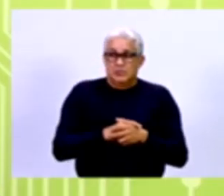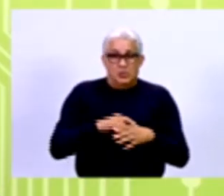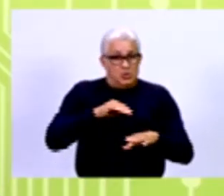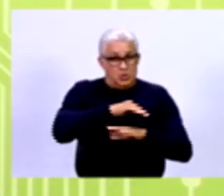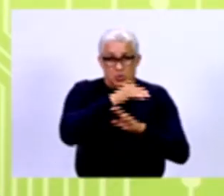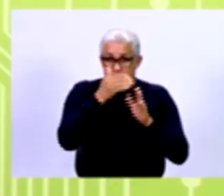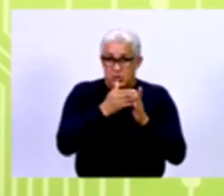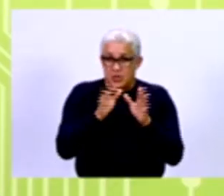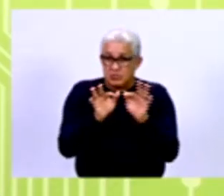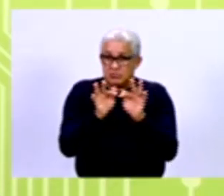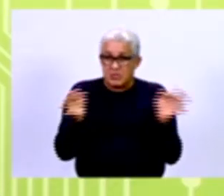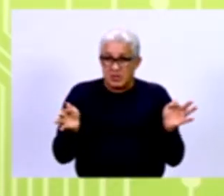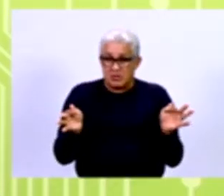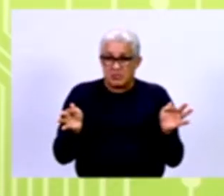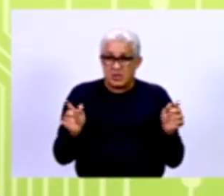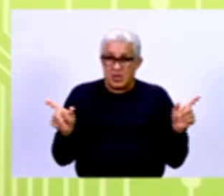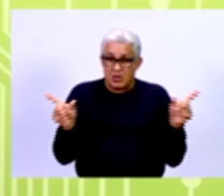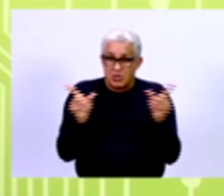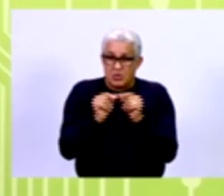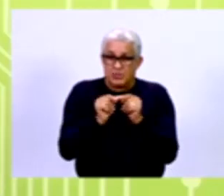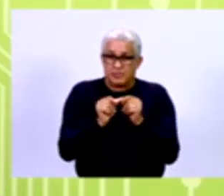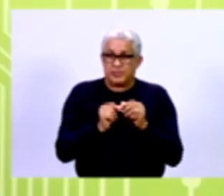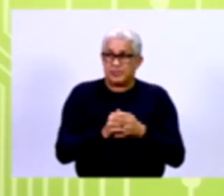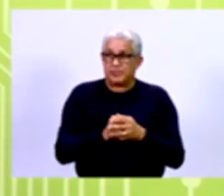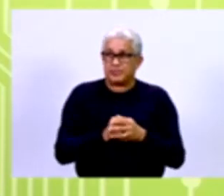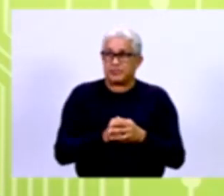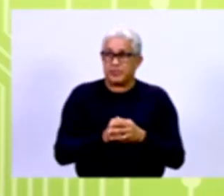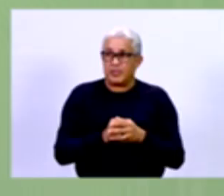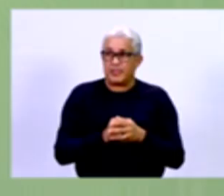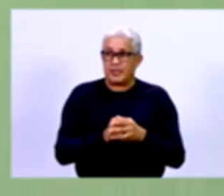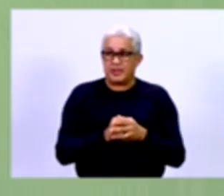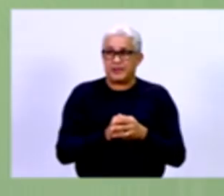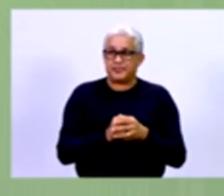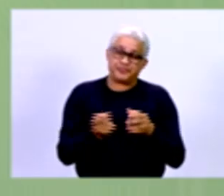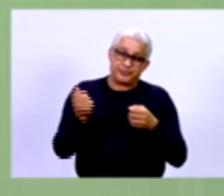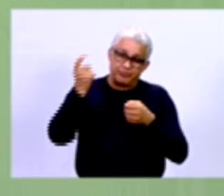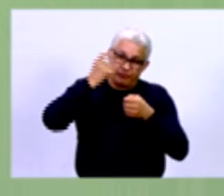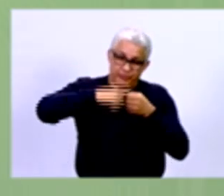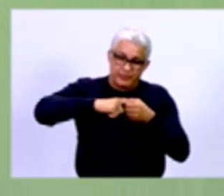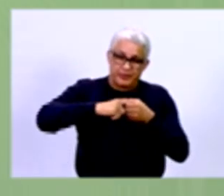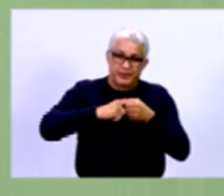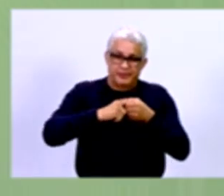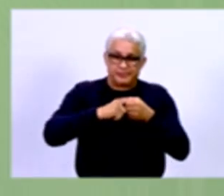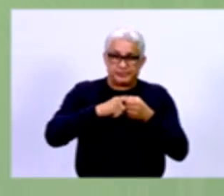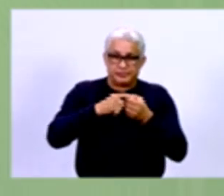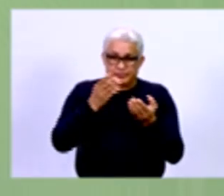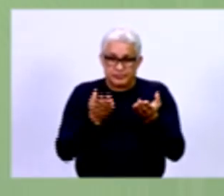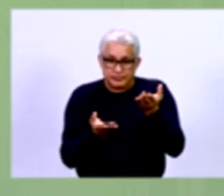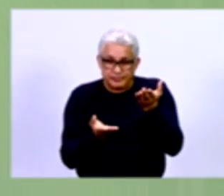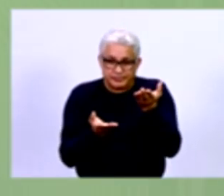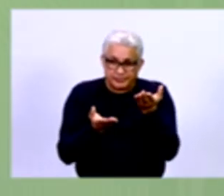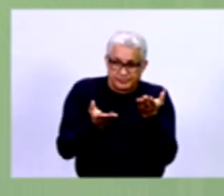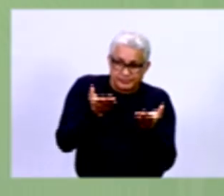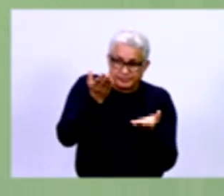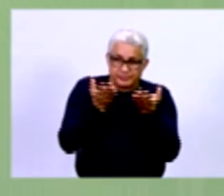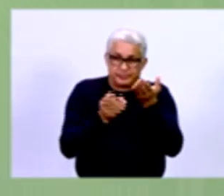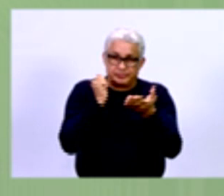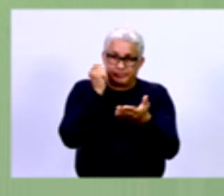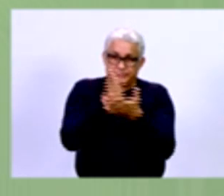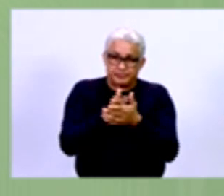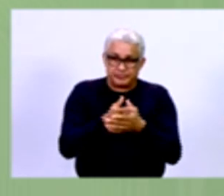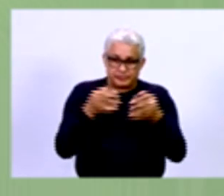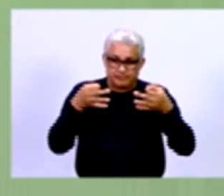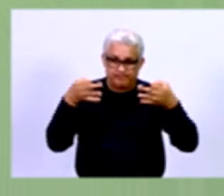bem simplificado, mas na íntegra é isso aí. Então, voltando ao tópico equilíbrio de pagamento, de uma forma mais